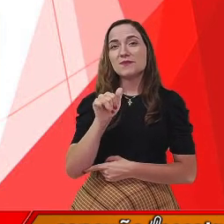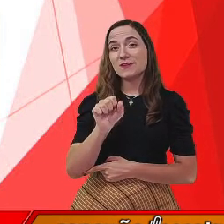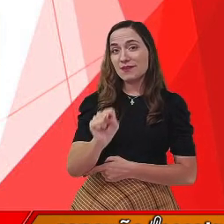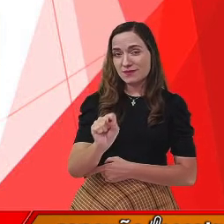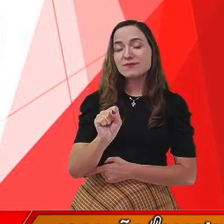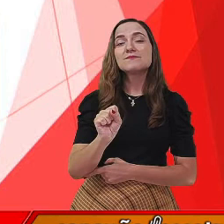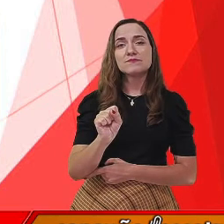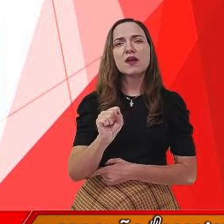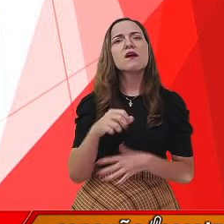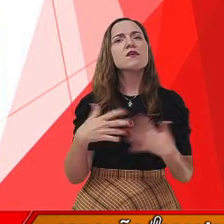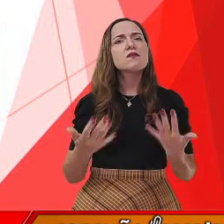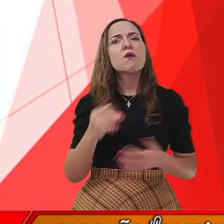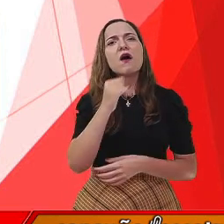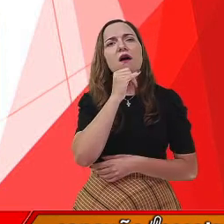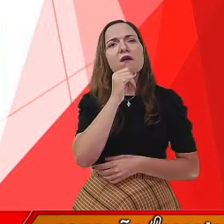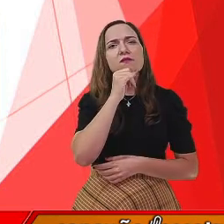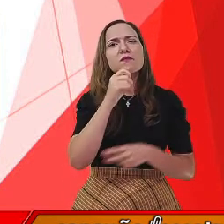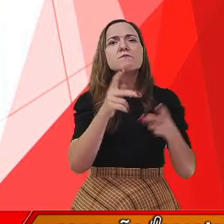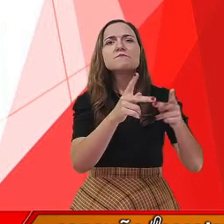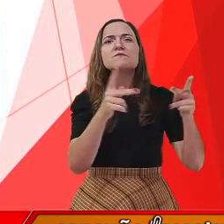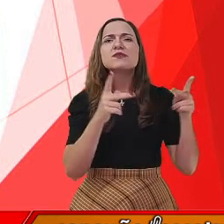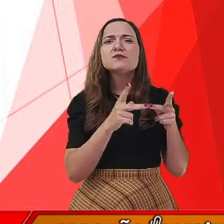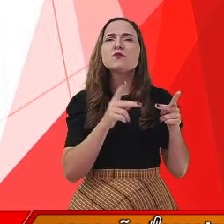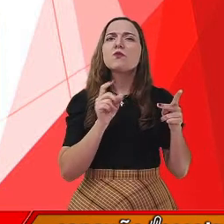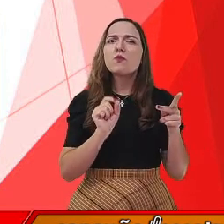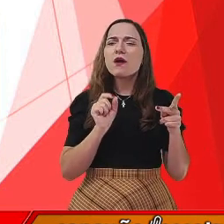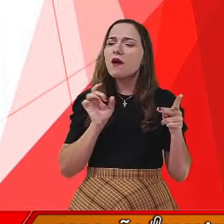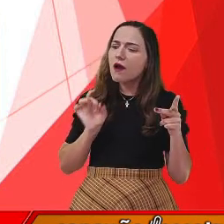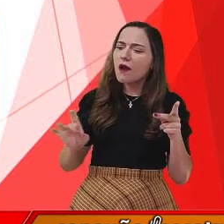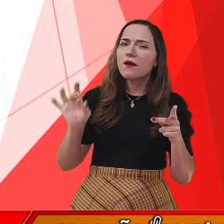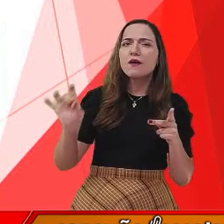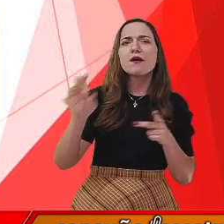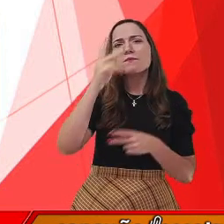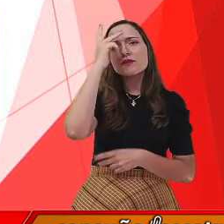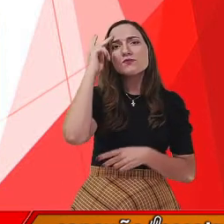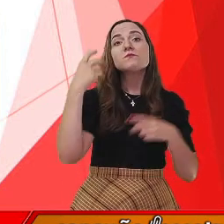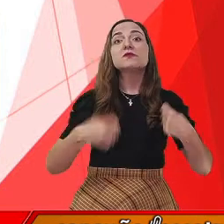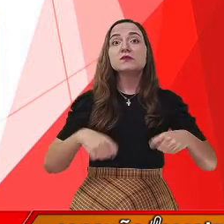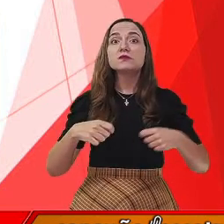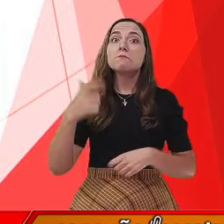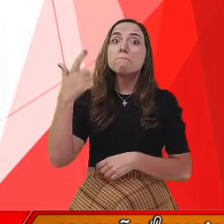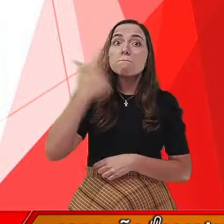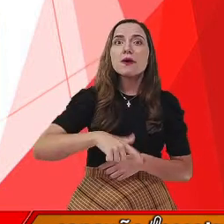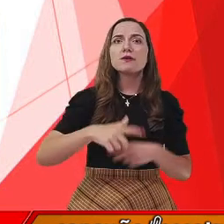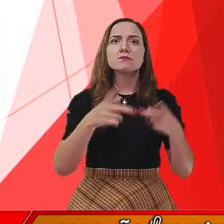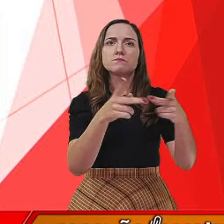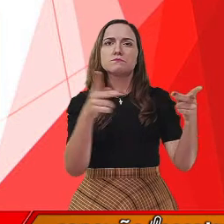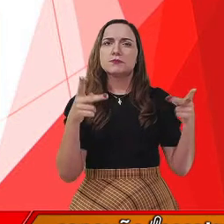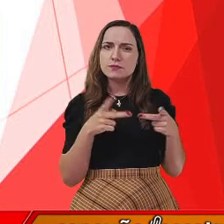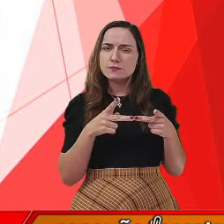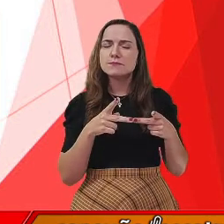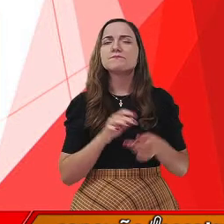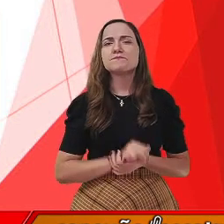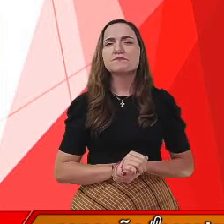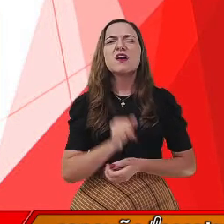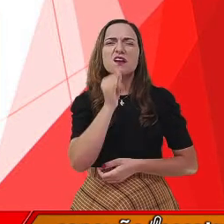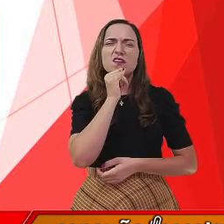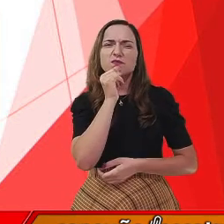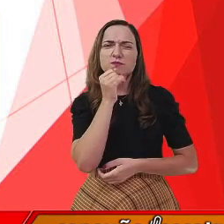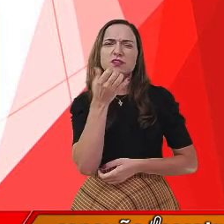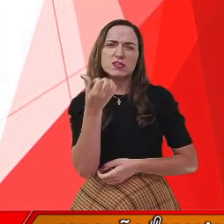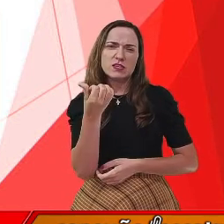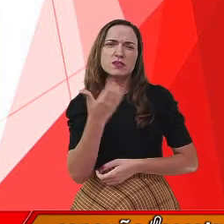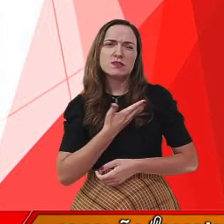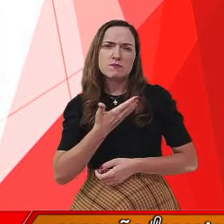pizzas, isso significa que cada pessoa receberia mais do que uma pizza inteira. Por exemplo, se os mesmos 6 amigos